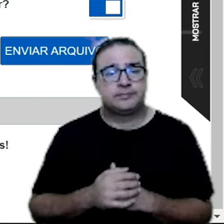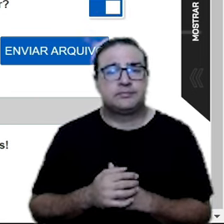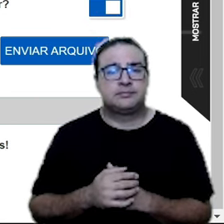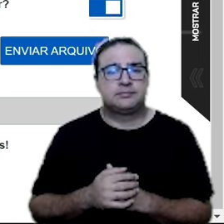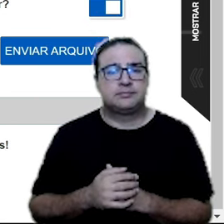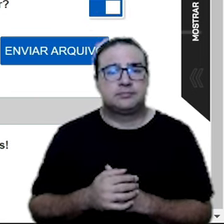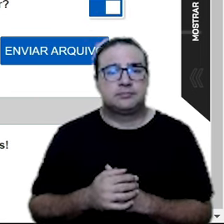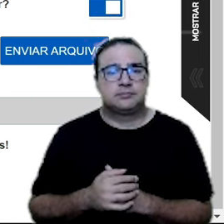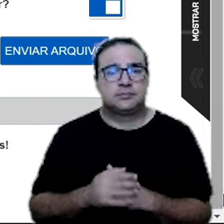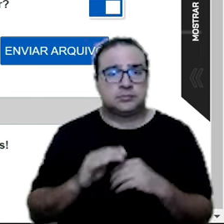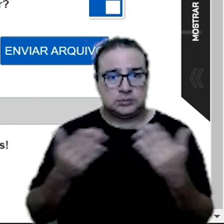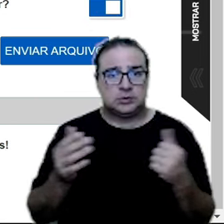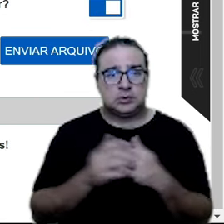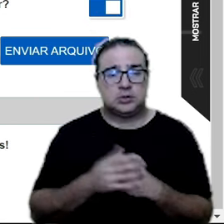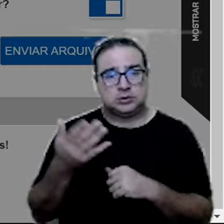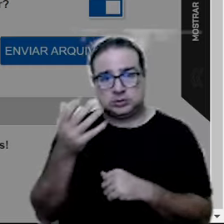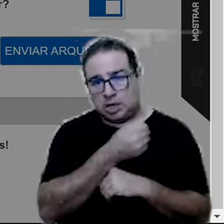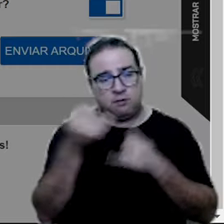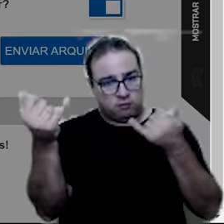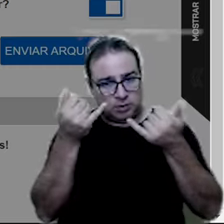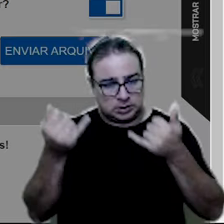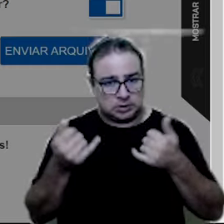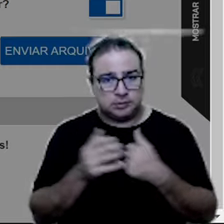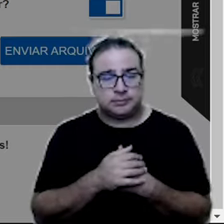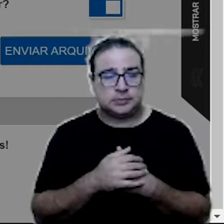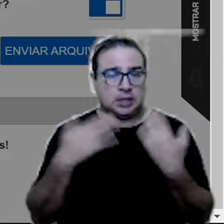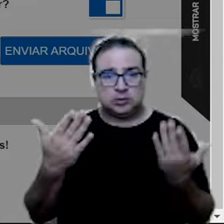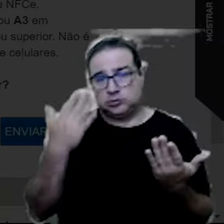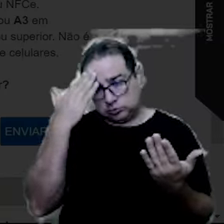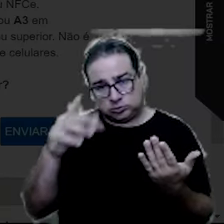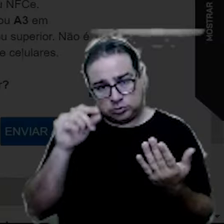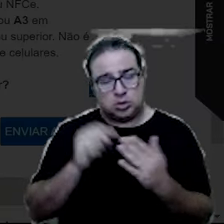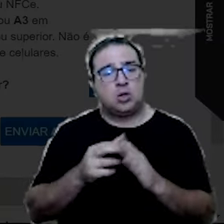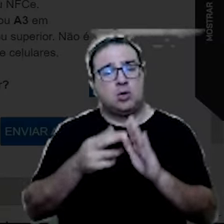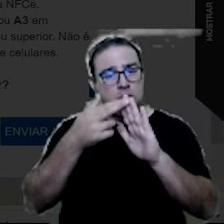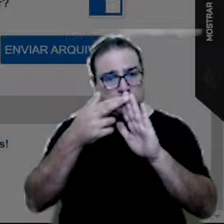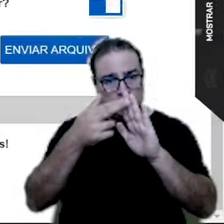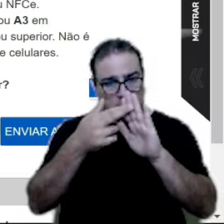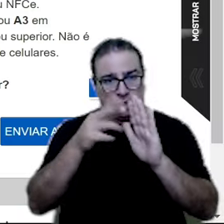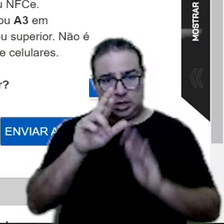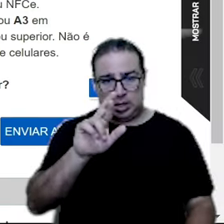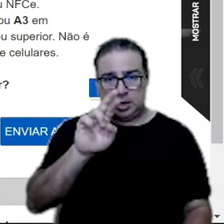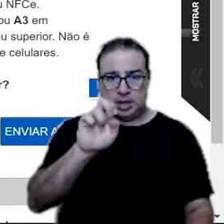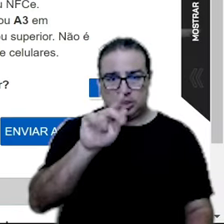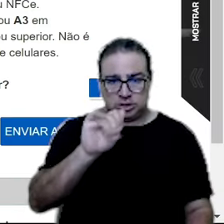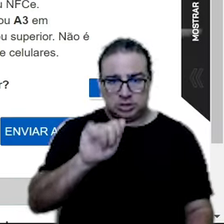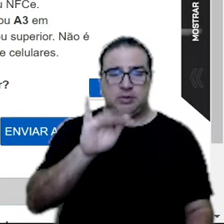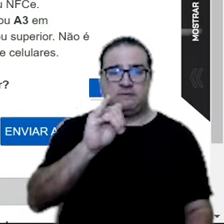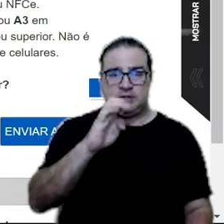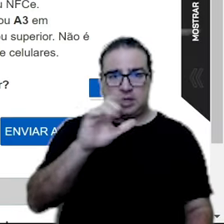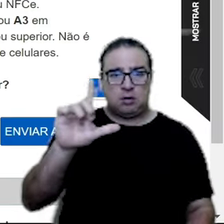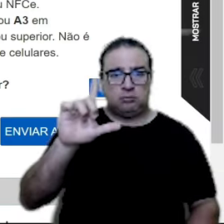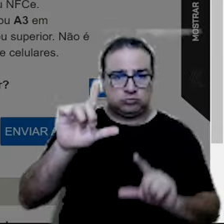condizente né venho aqui e salvo a informação né então eu selecionei o regime fiscal presumido